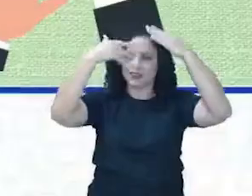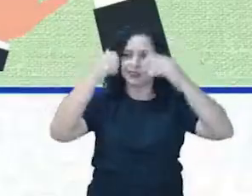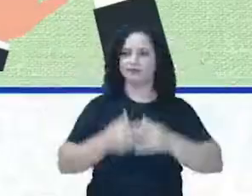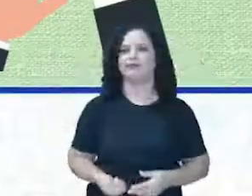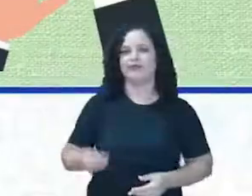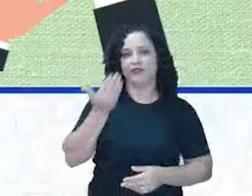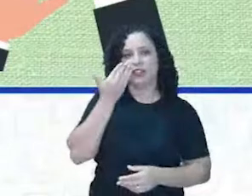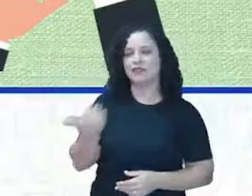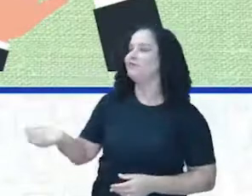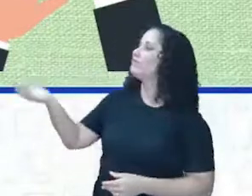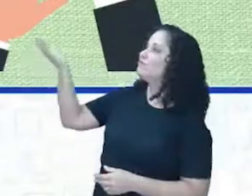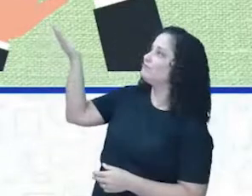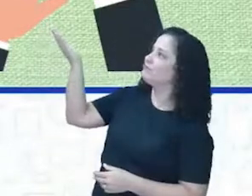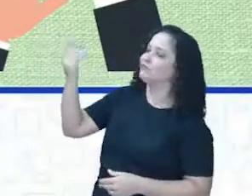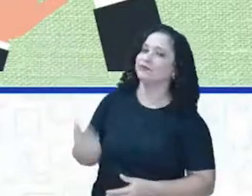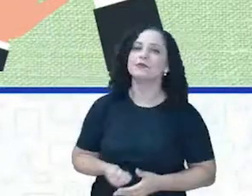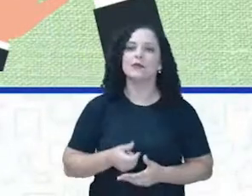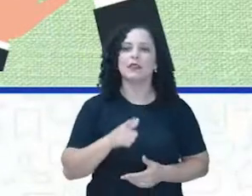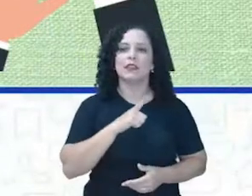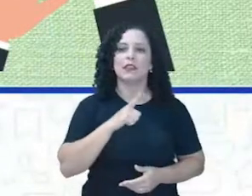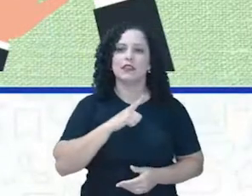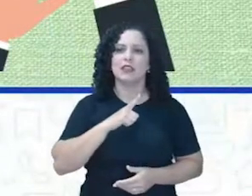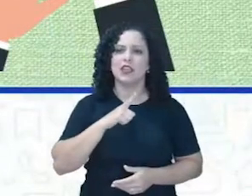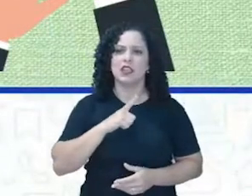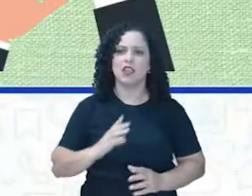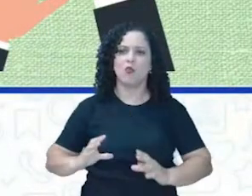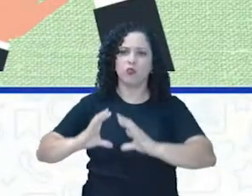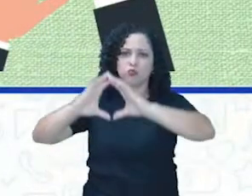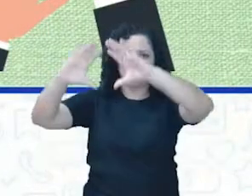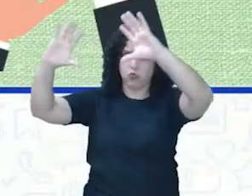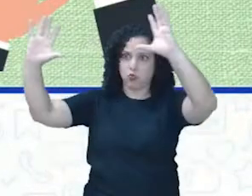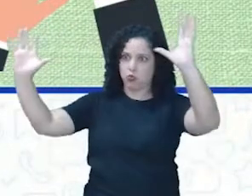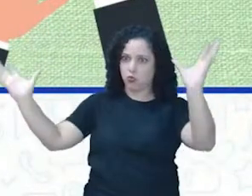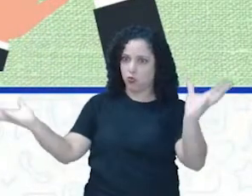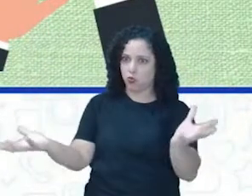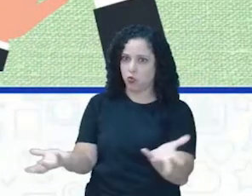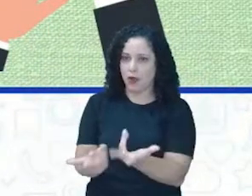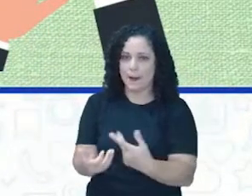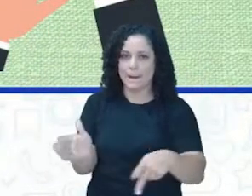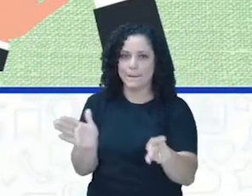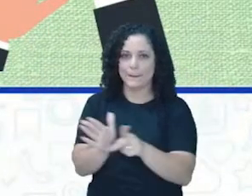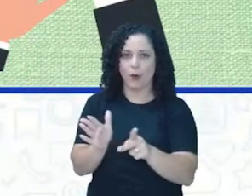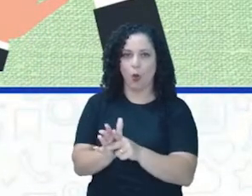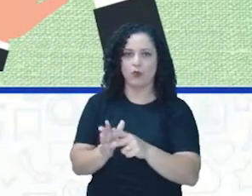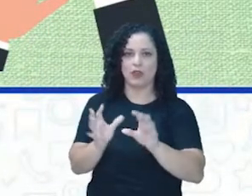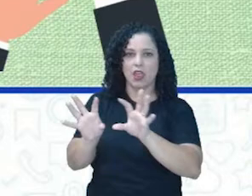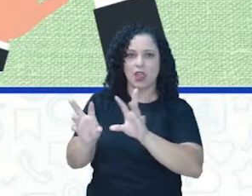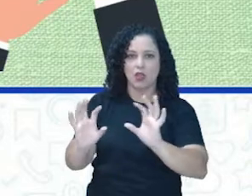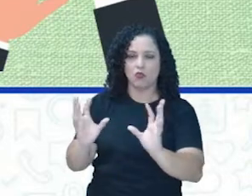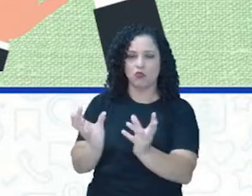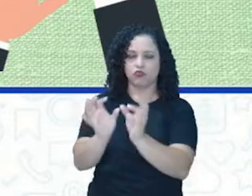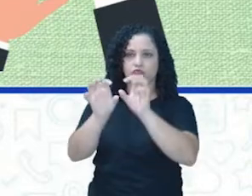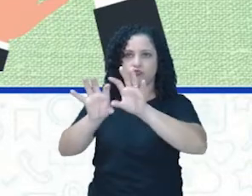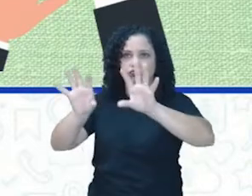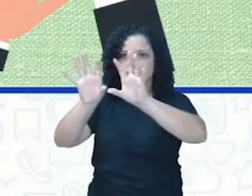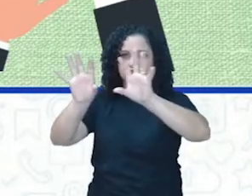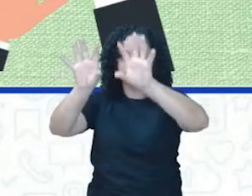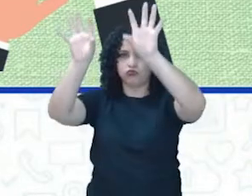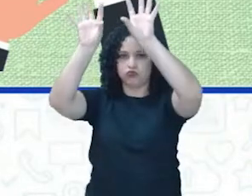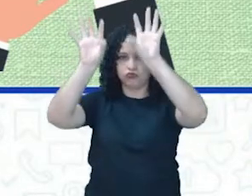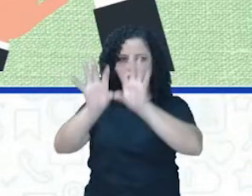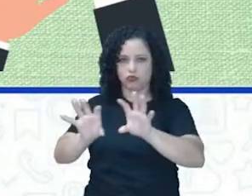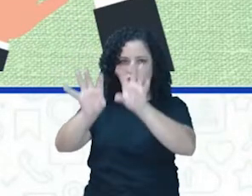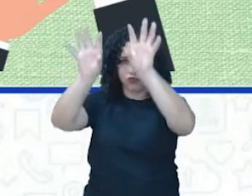aqui de um veículo que é movido a vapor, né? Tem a eletricidade e a gente tem o celular e